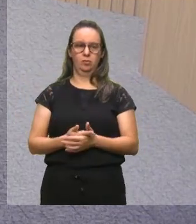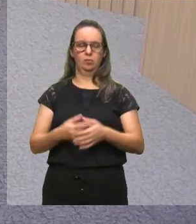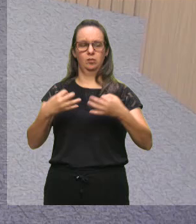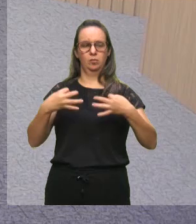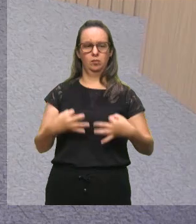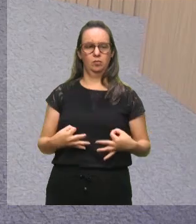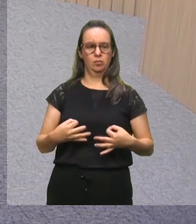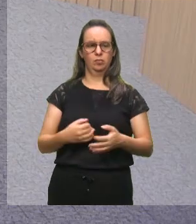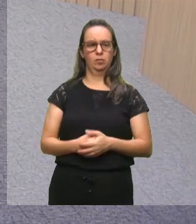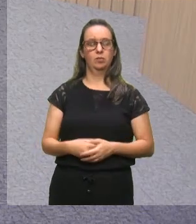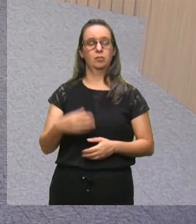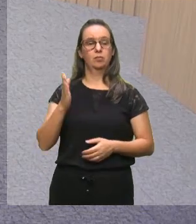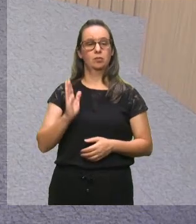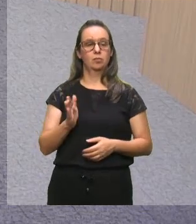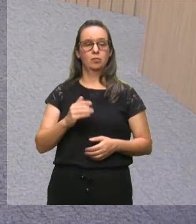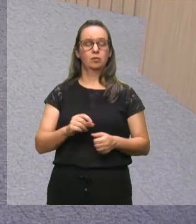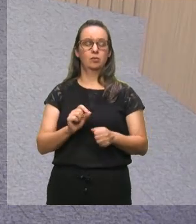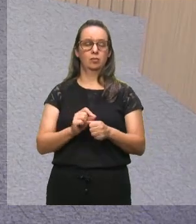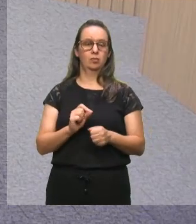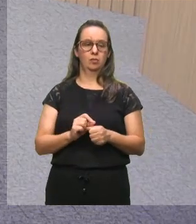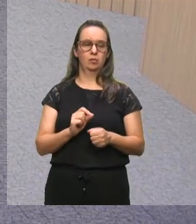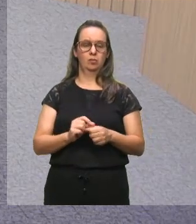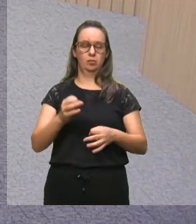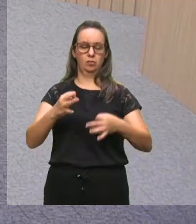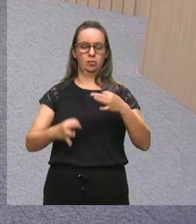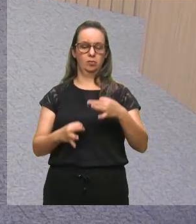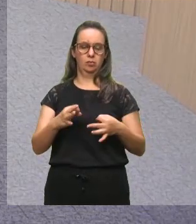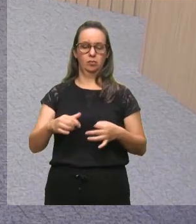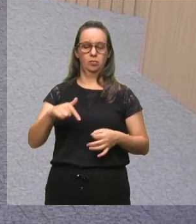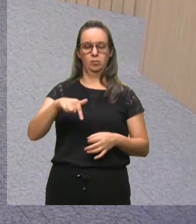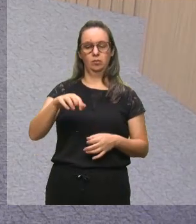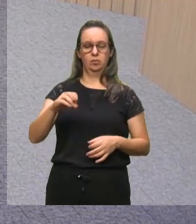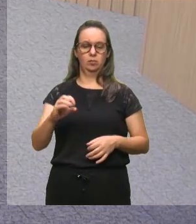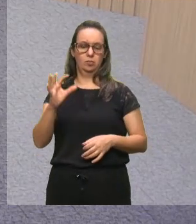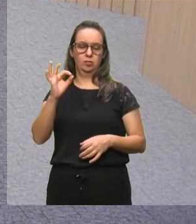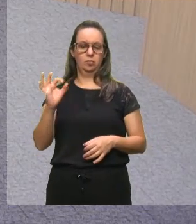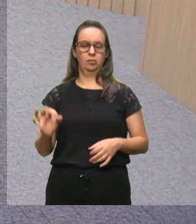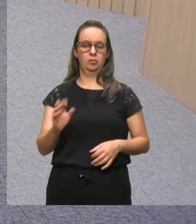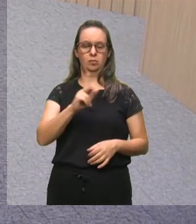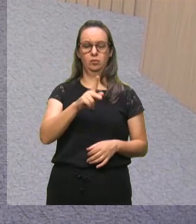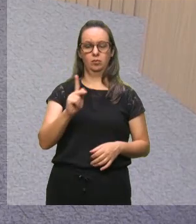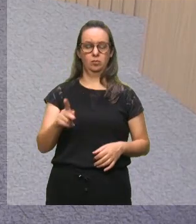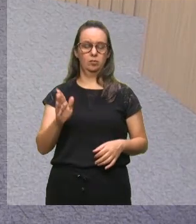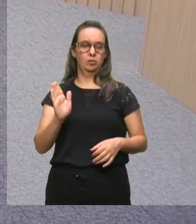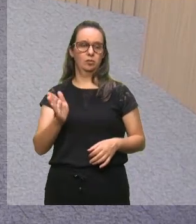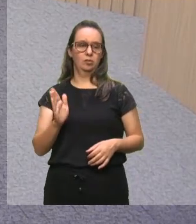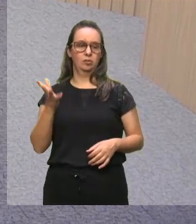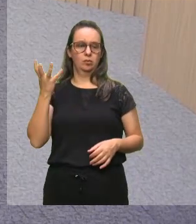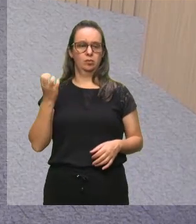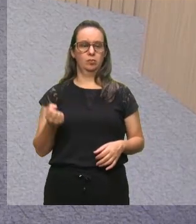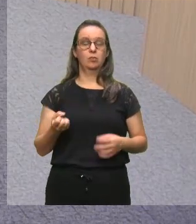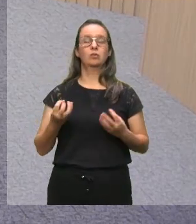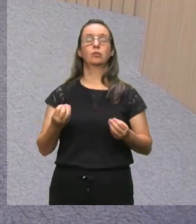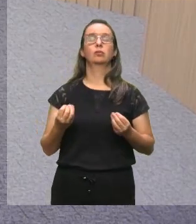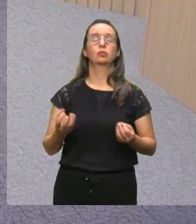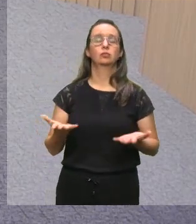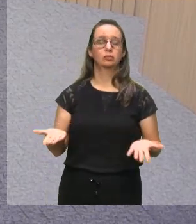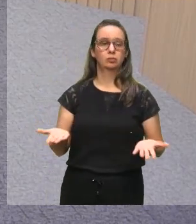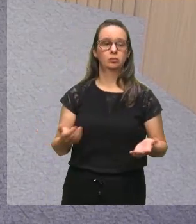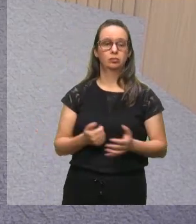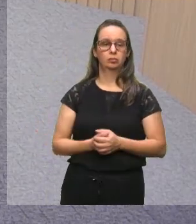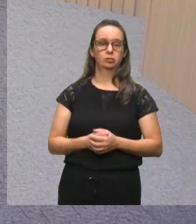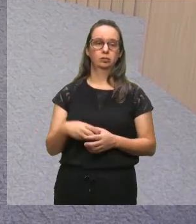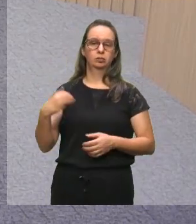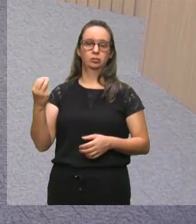está judicializado, como você mesmo disse, 70% dos professores já estão conquistando esse direito. Como é que ficou esse passivo? Quanto que a gente